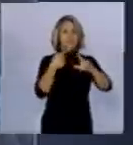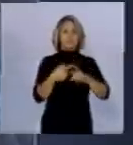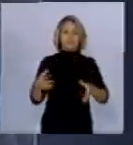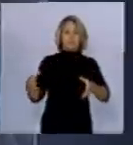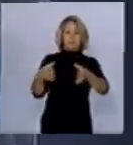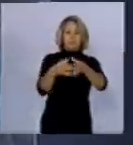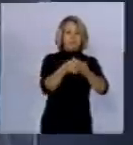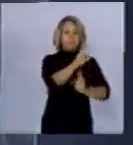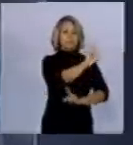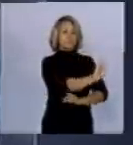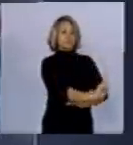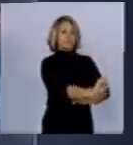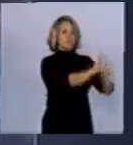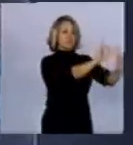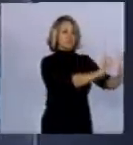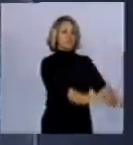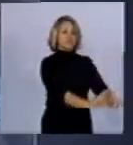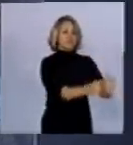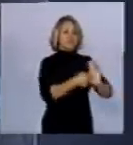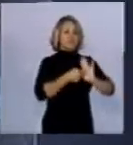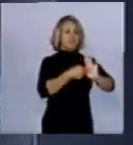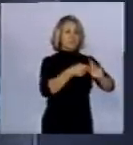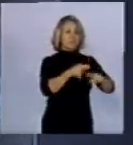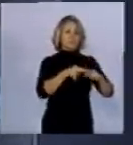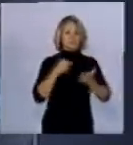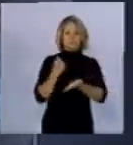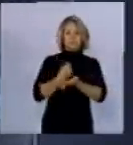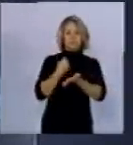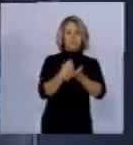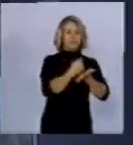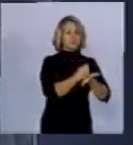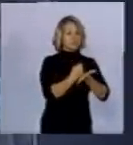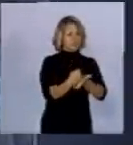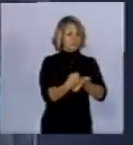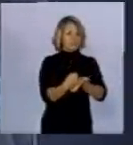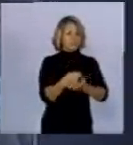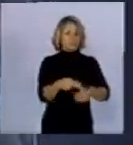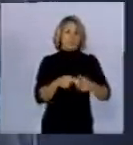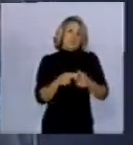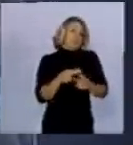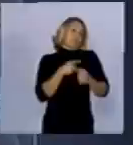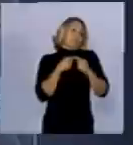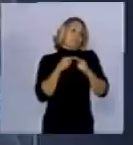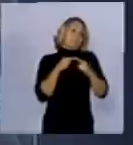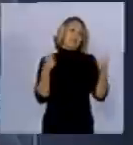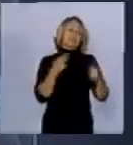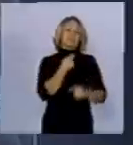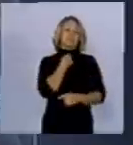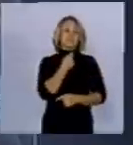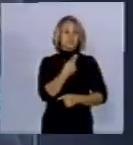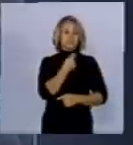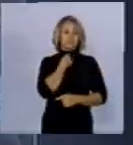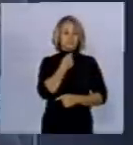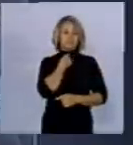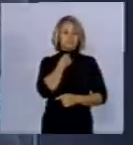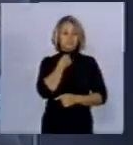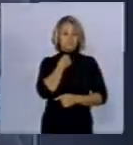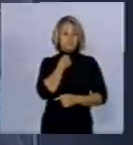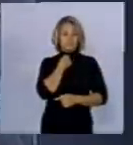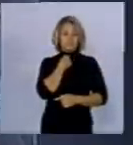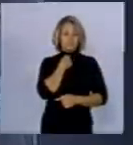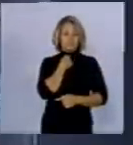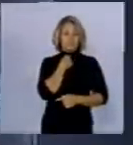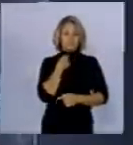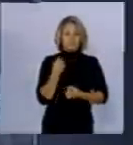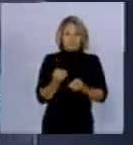direitos que se materializam através de contratos e que por sua vez não podem ser eh eh eh eh